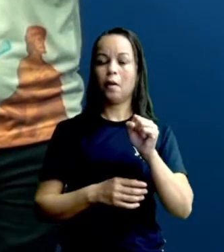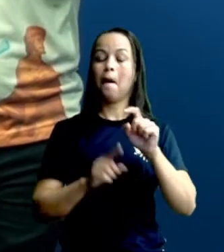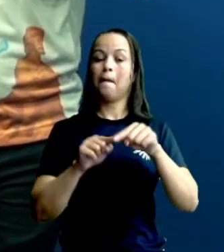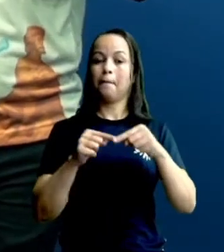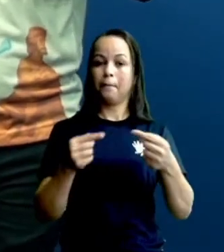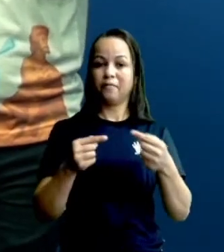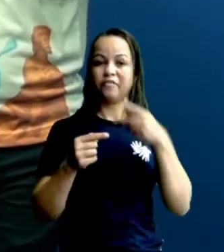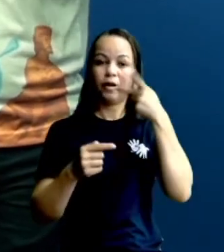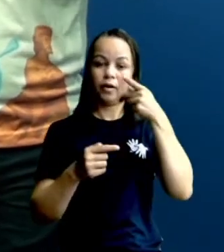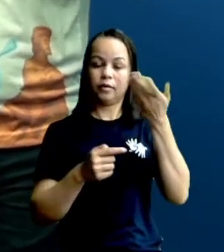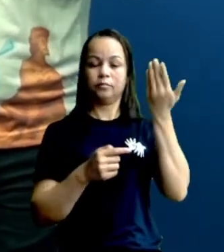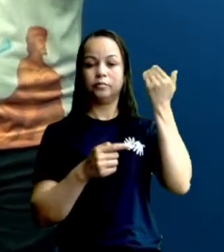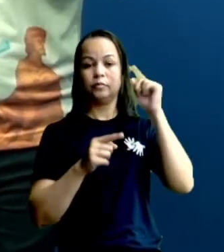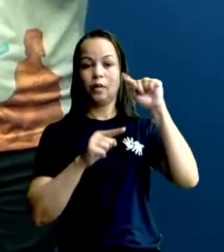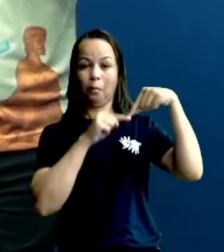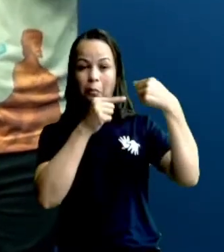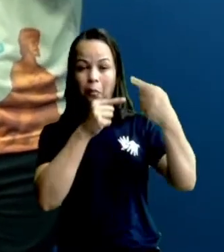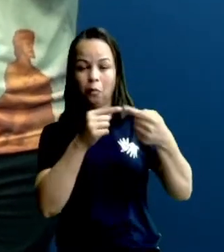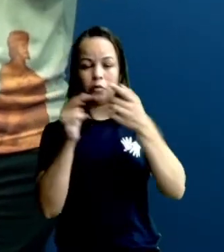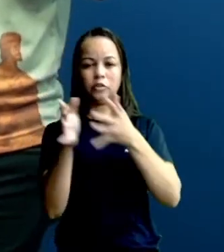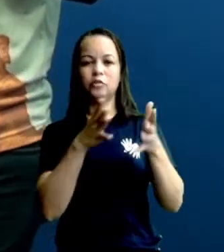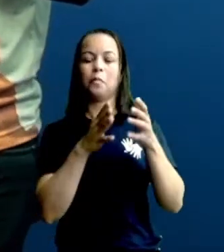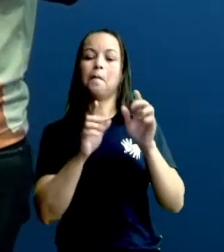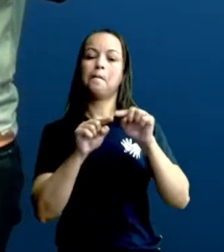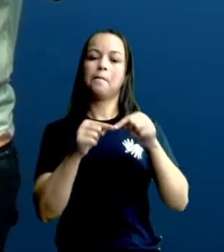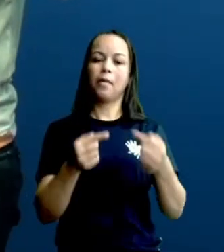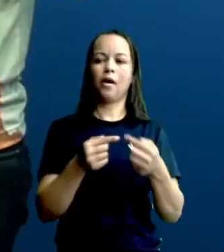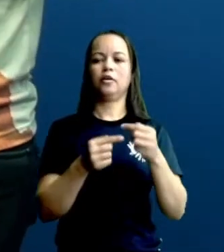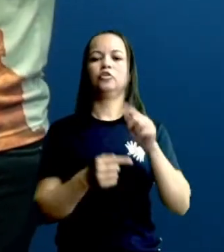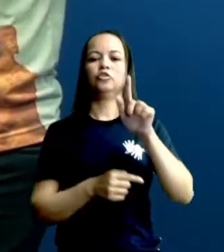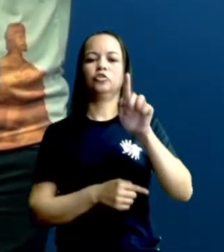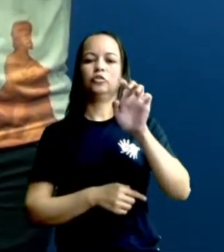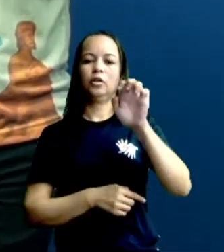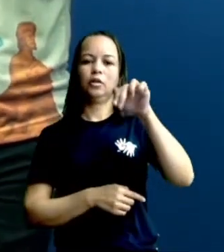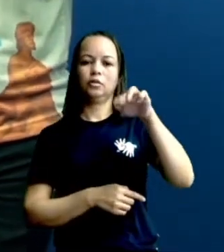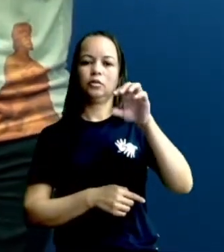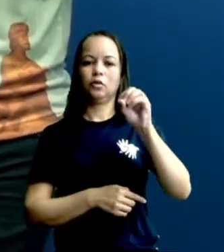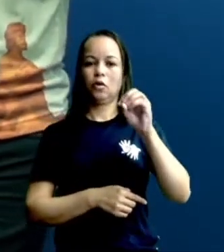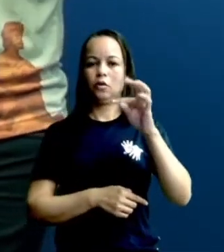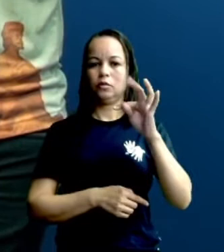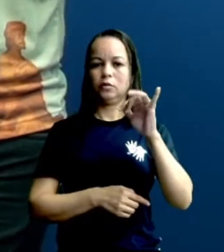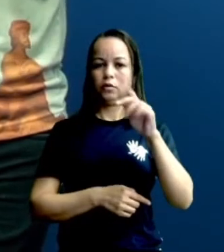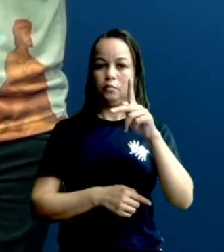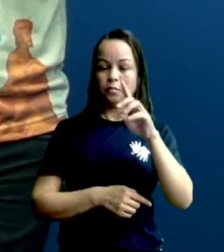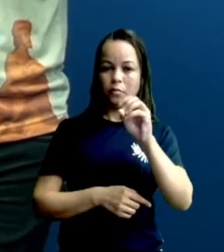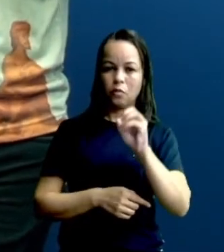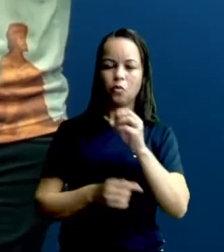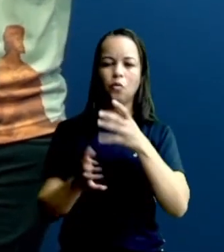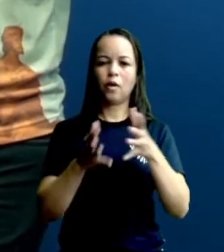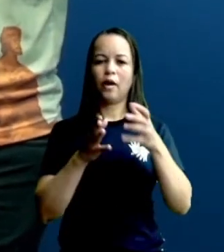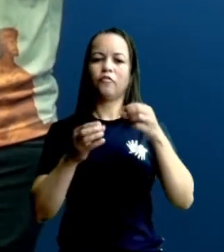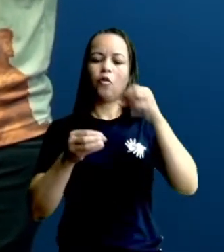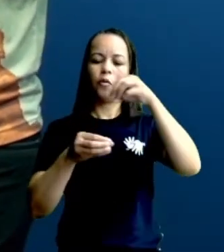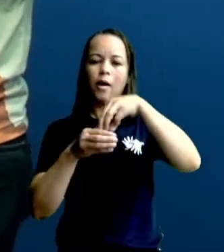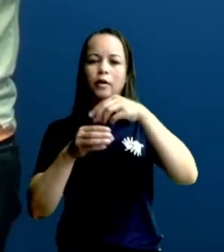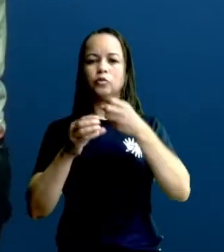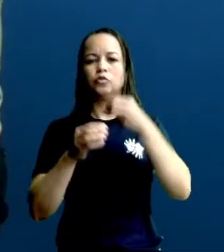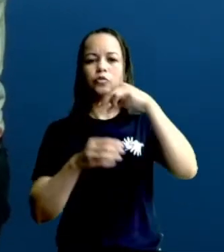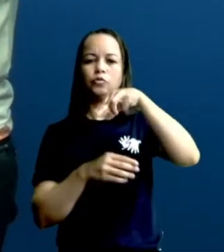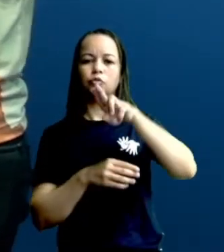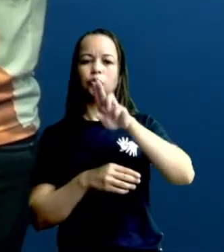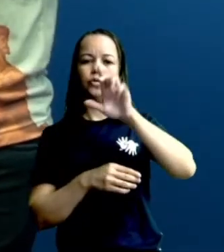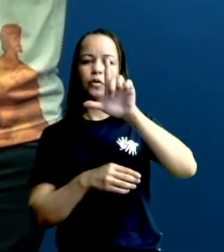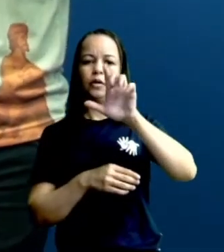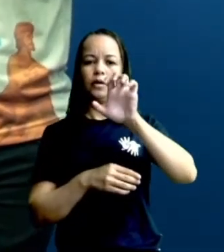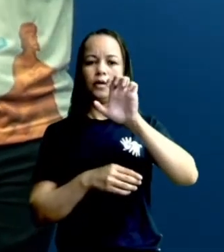está dentro da célula, no seu DNA. E esse DNA é formado por nucleotídeos, né? Esse